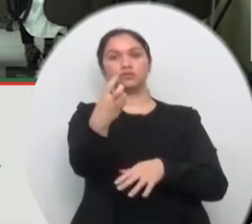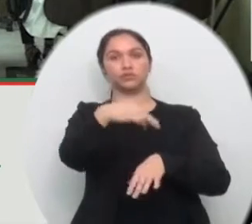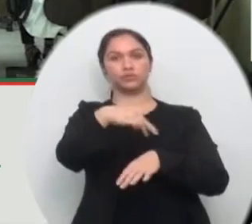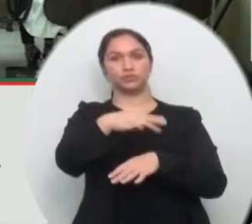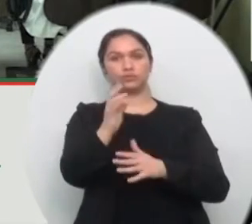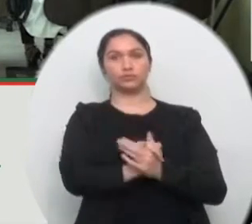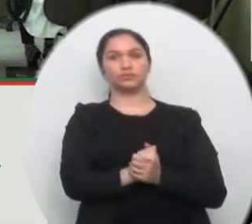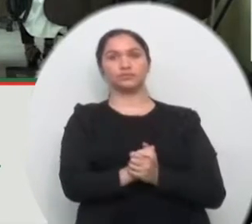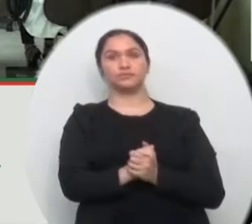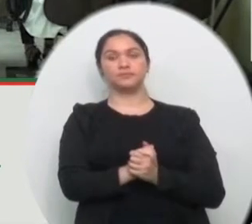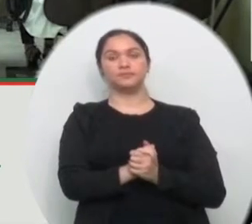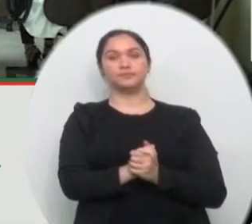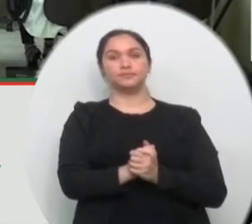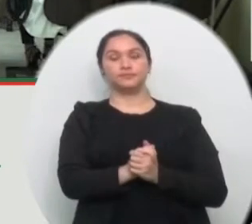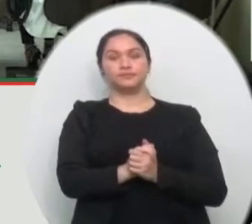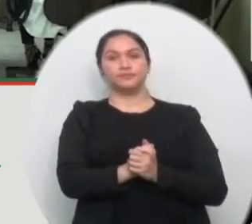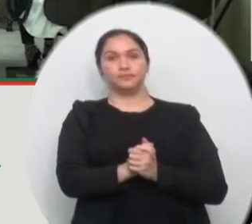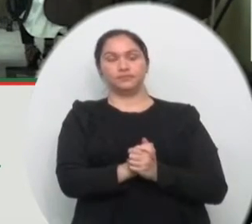2 minutos.